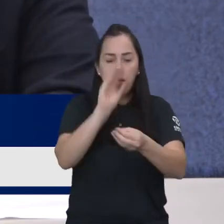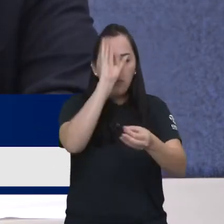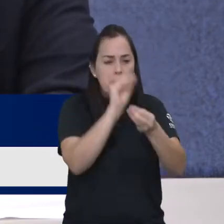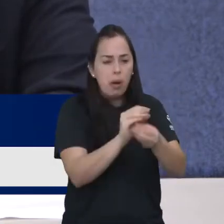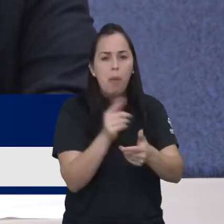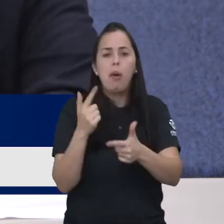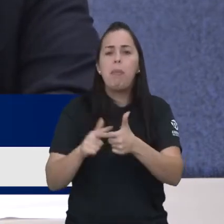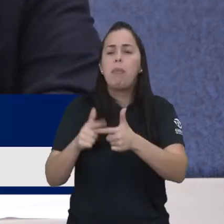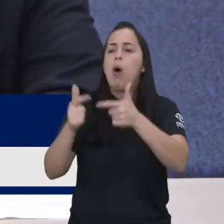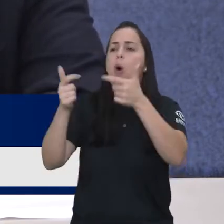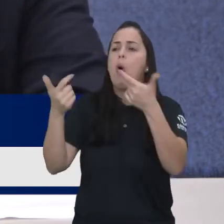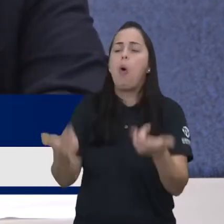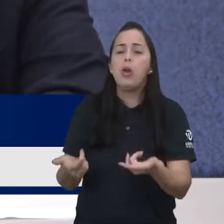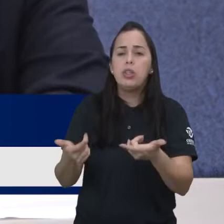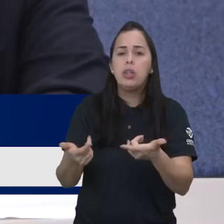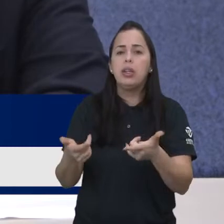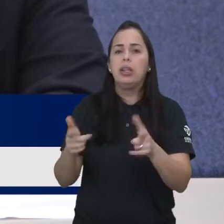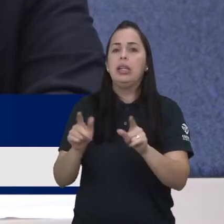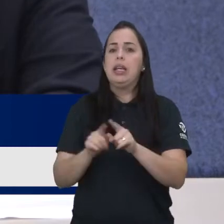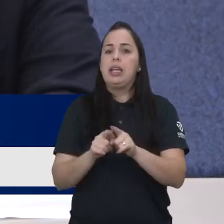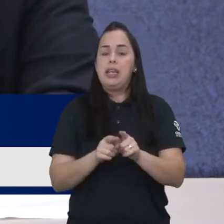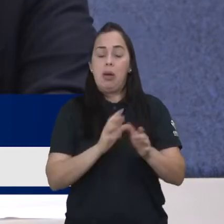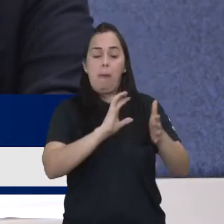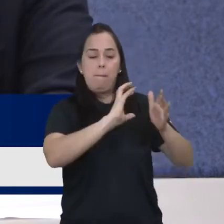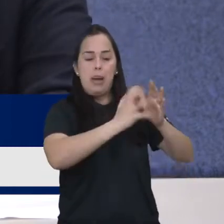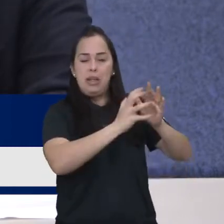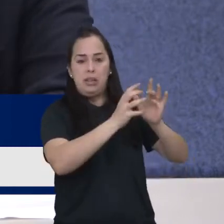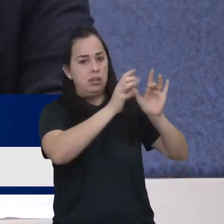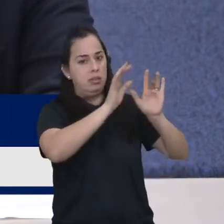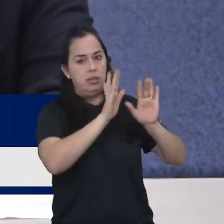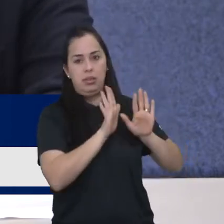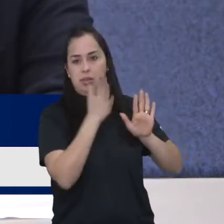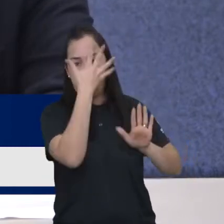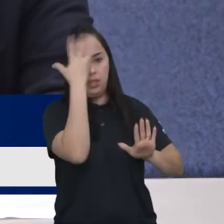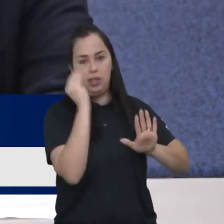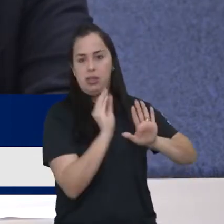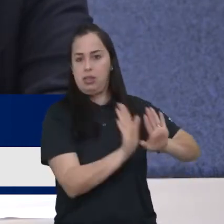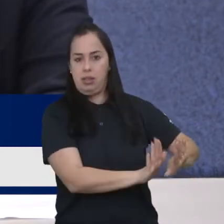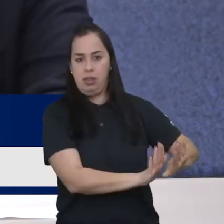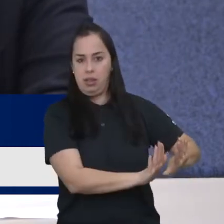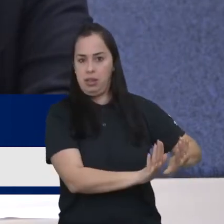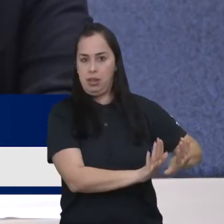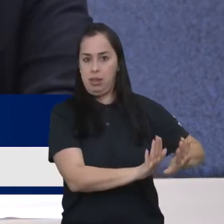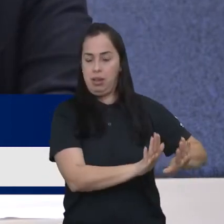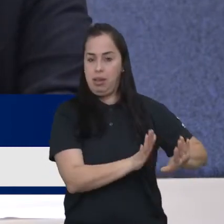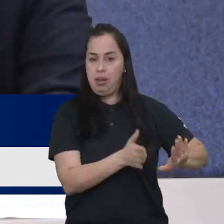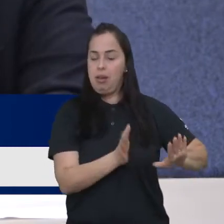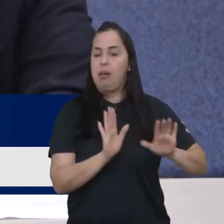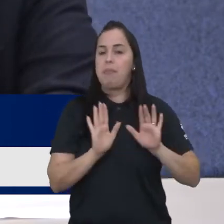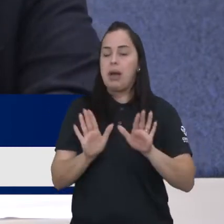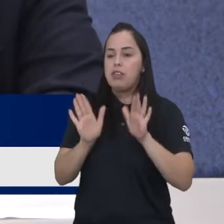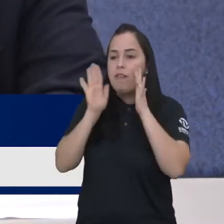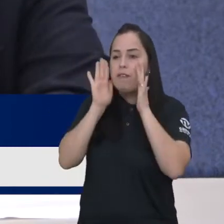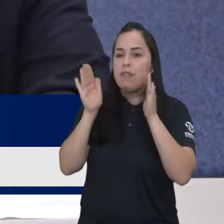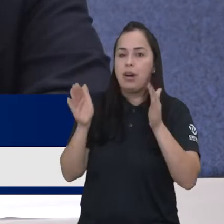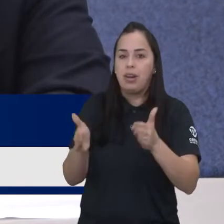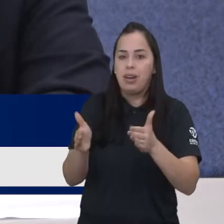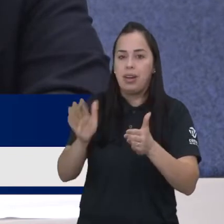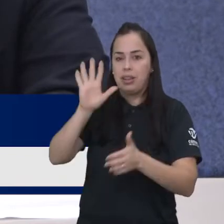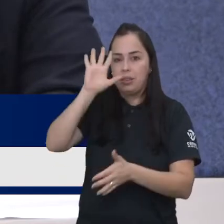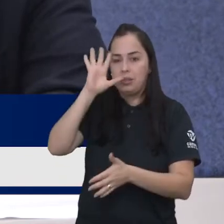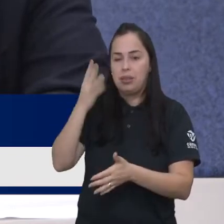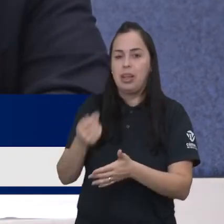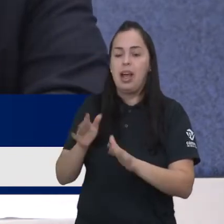problema e deixar de lado essas questões partidárias. Eu acho que a população, né, Renato? Sim. já está